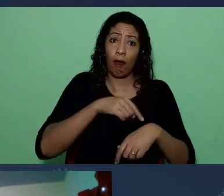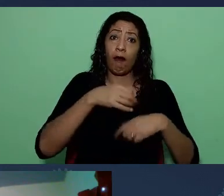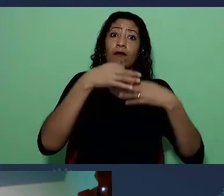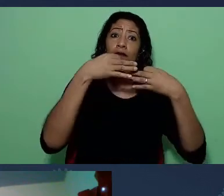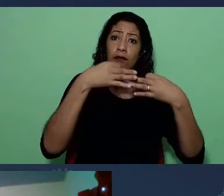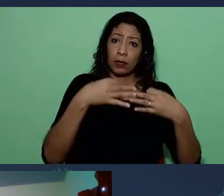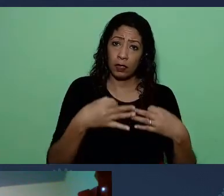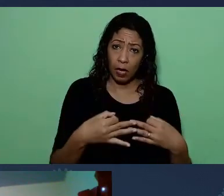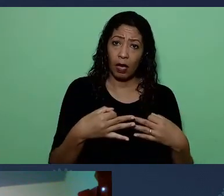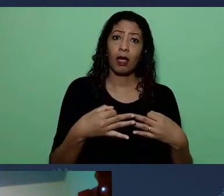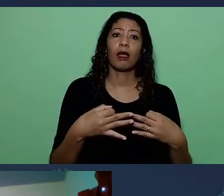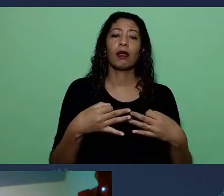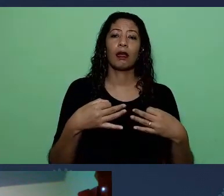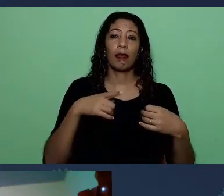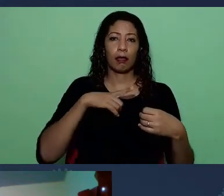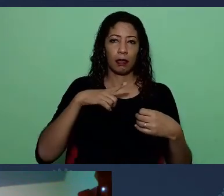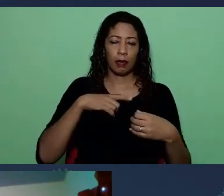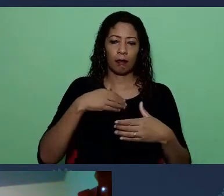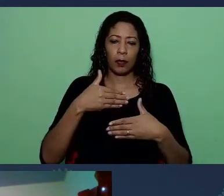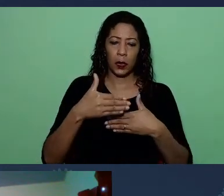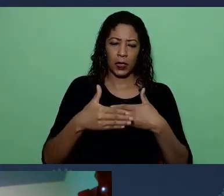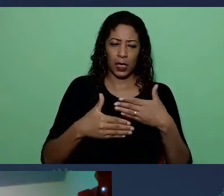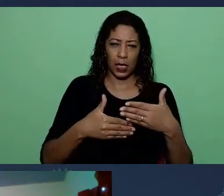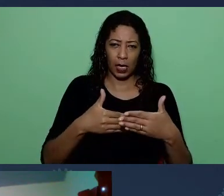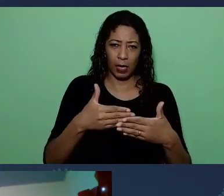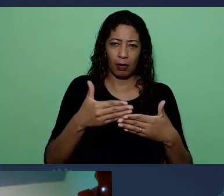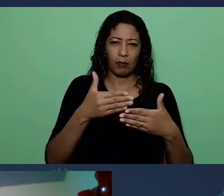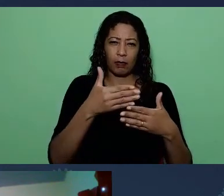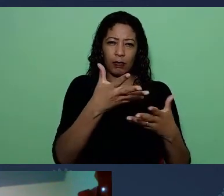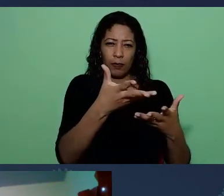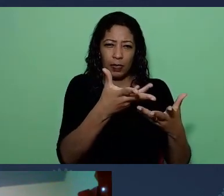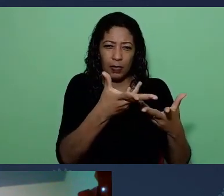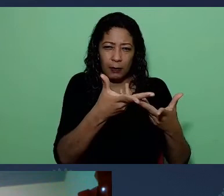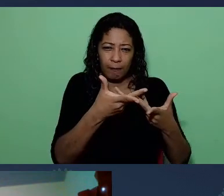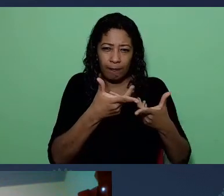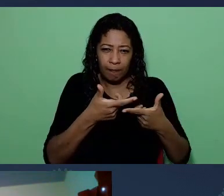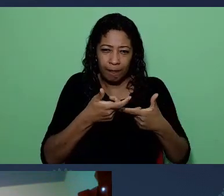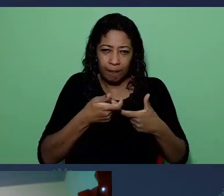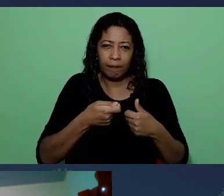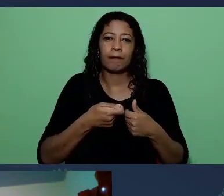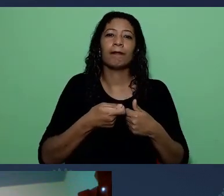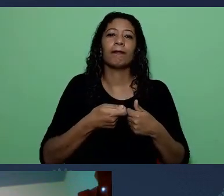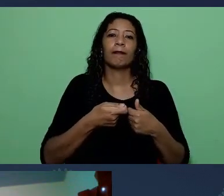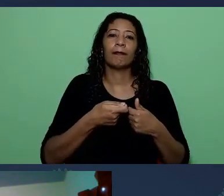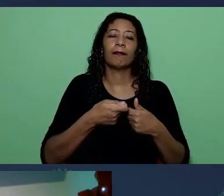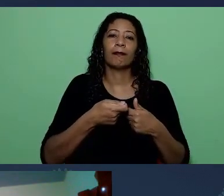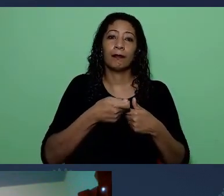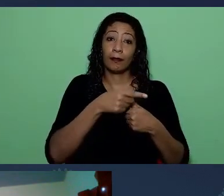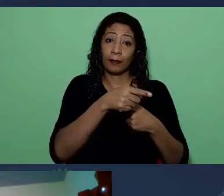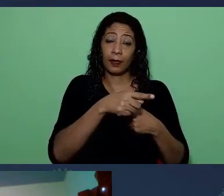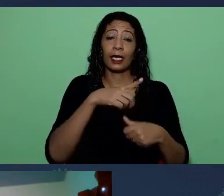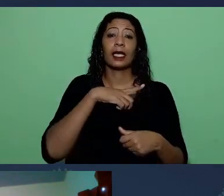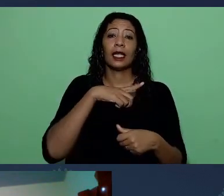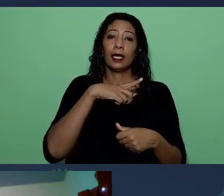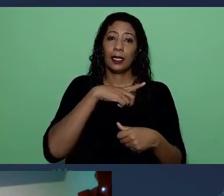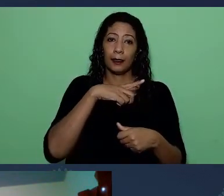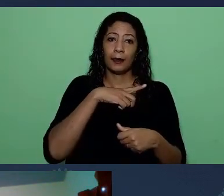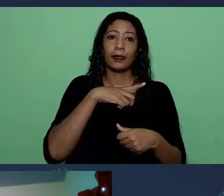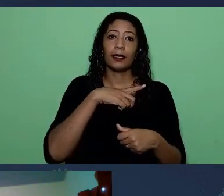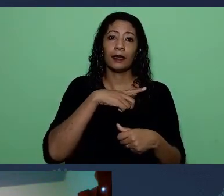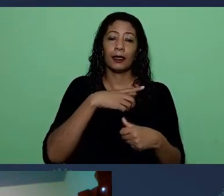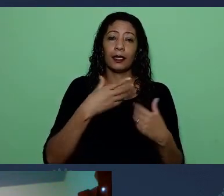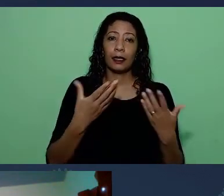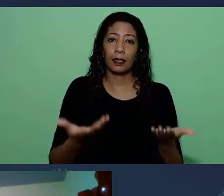Então, existe um processo de convencimento, e aí você me permita, existe um processo de convencimento que